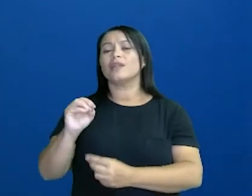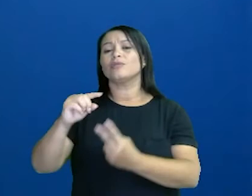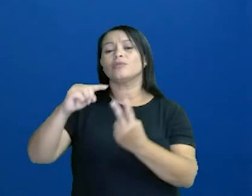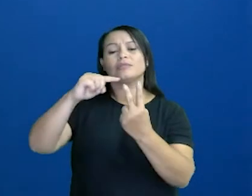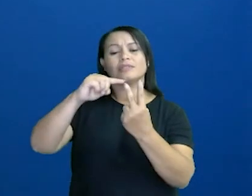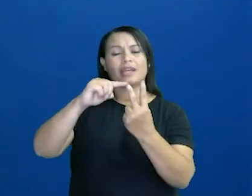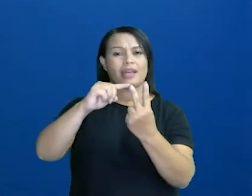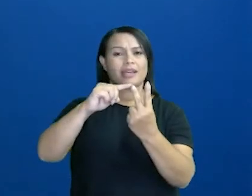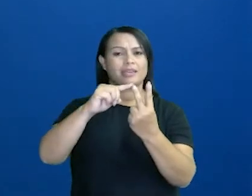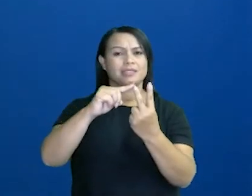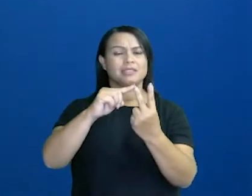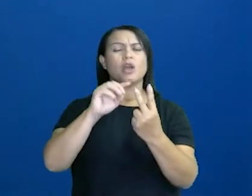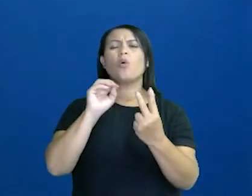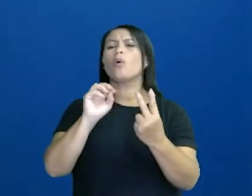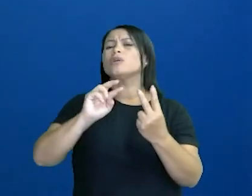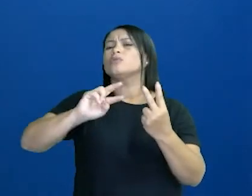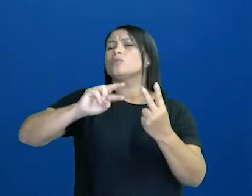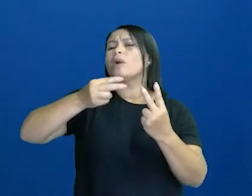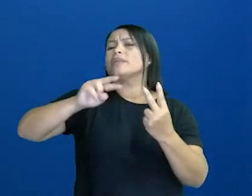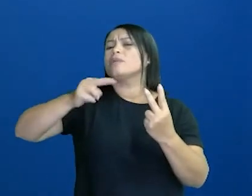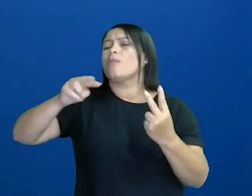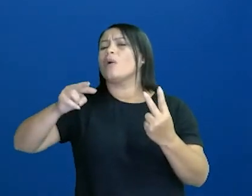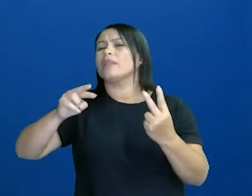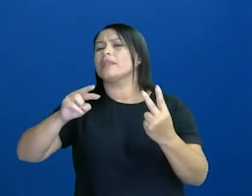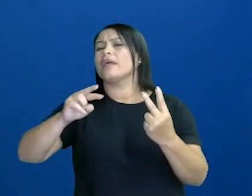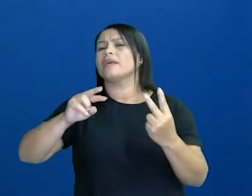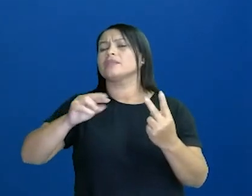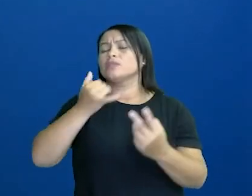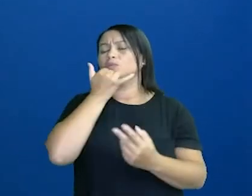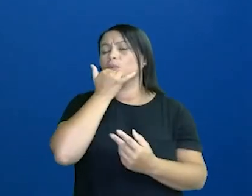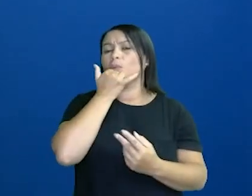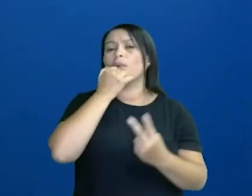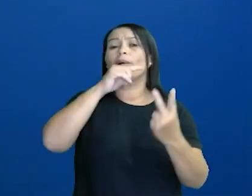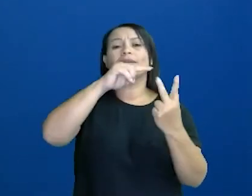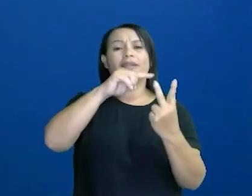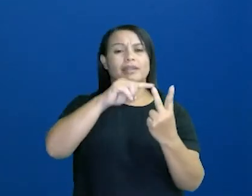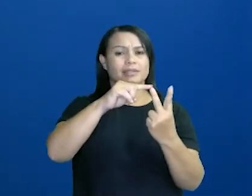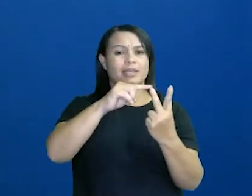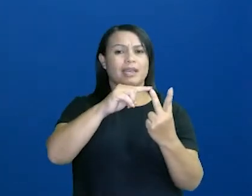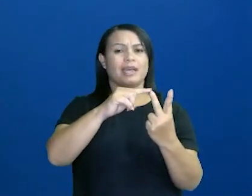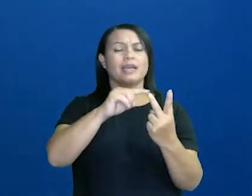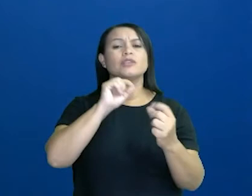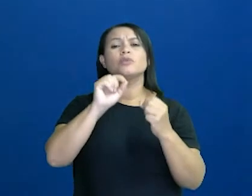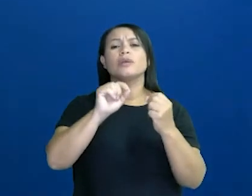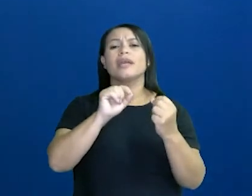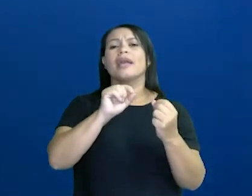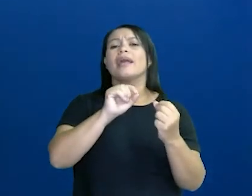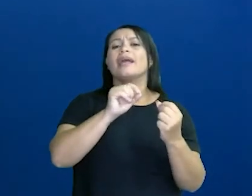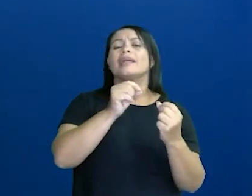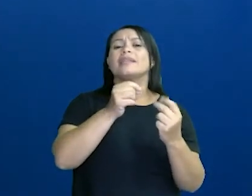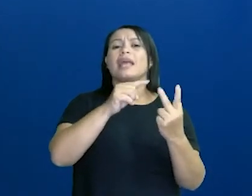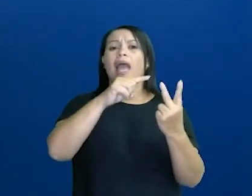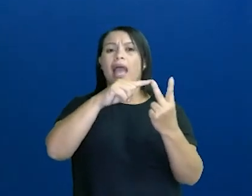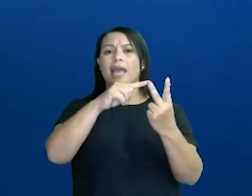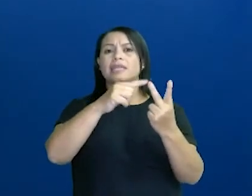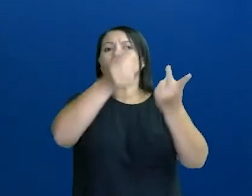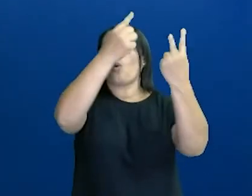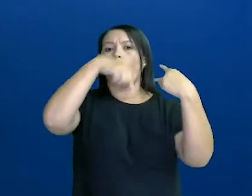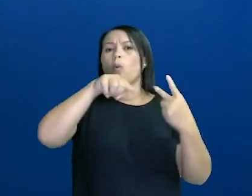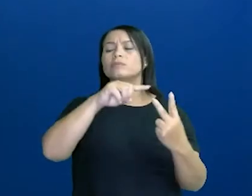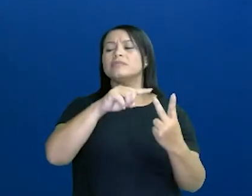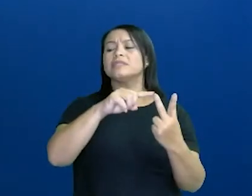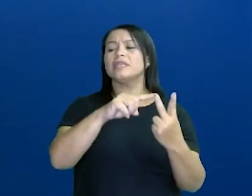quando essa potência essa raiz perdão quando essa raiz ela tá dentro de outra raiz